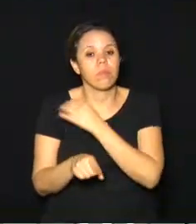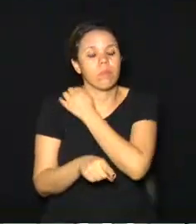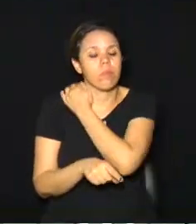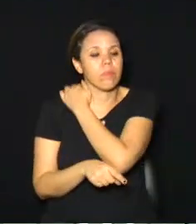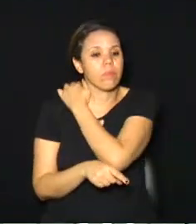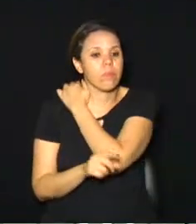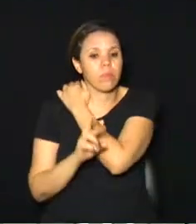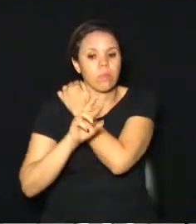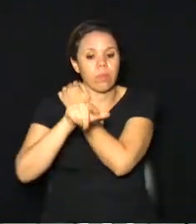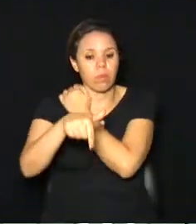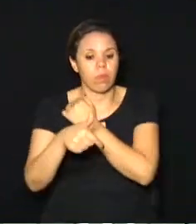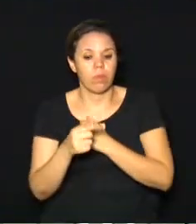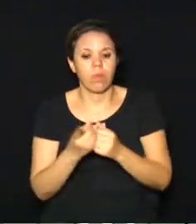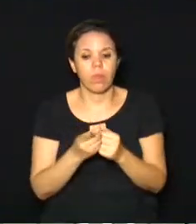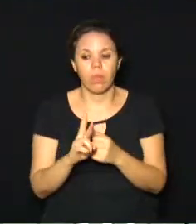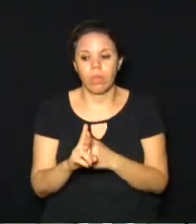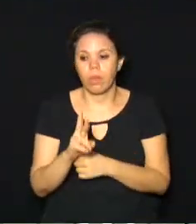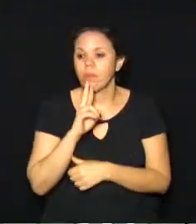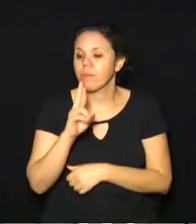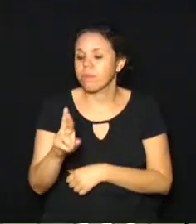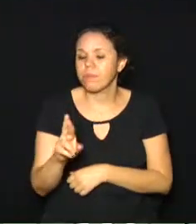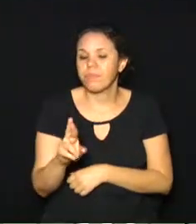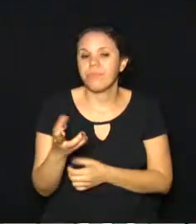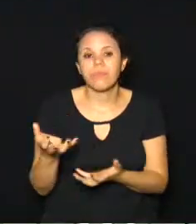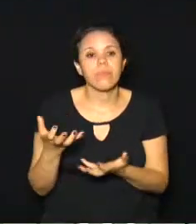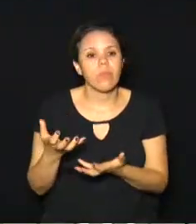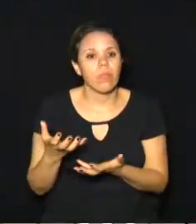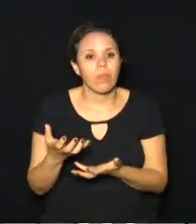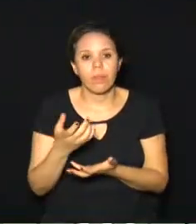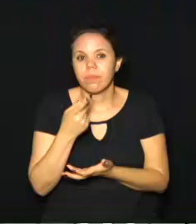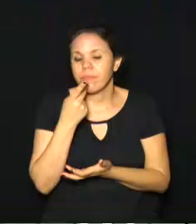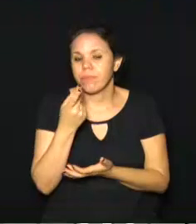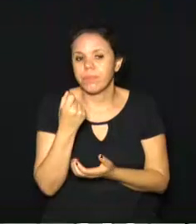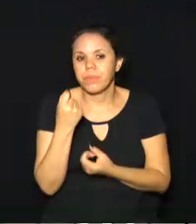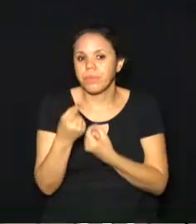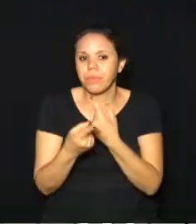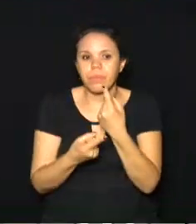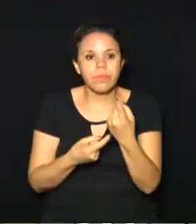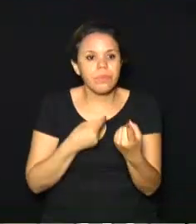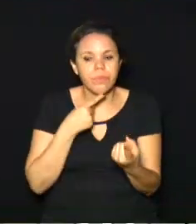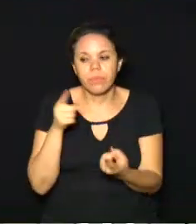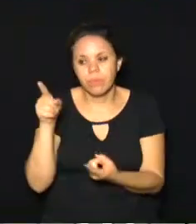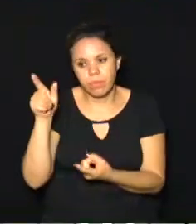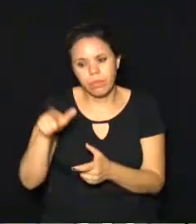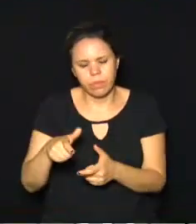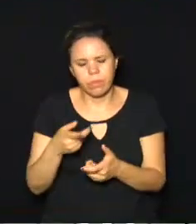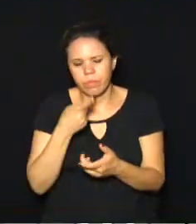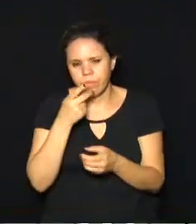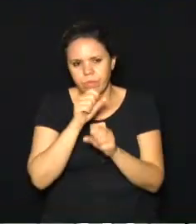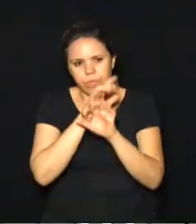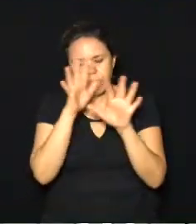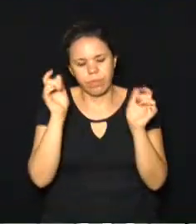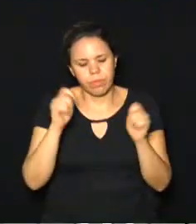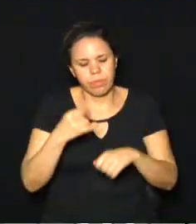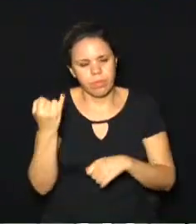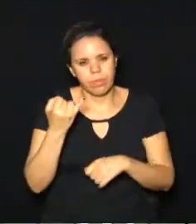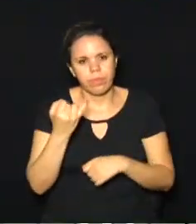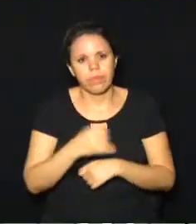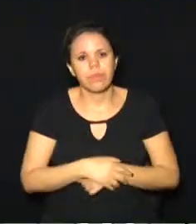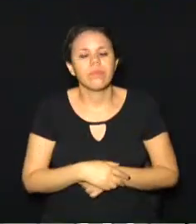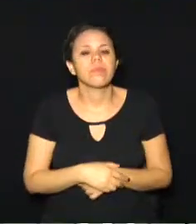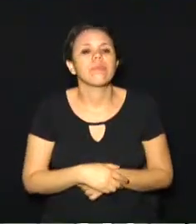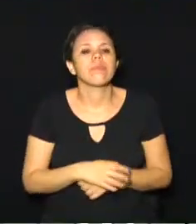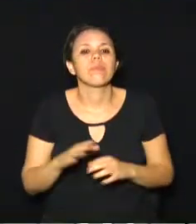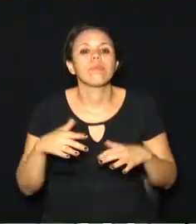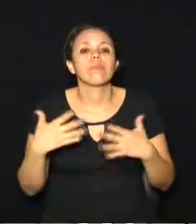que depois o doutor Eduardo possa falar, e se tiver alguma questão que ele possa abordar, seria importante, né? Mas